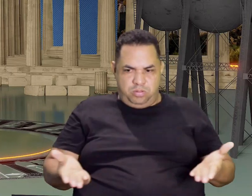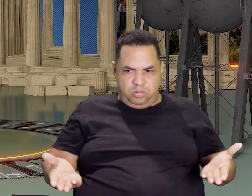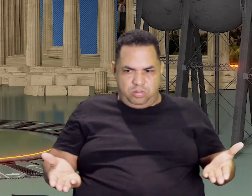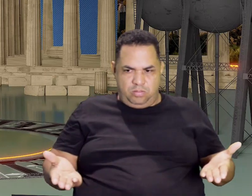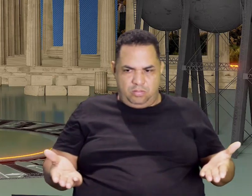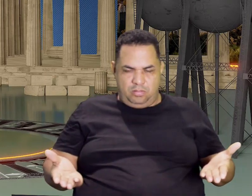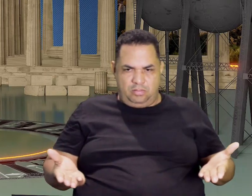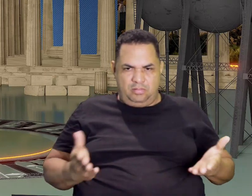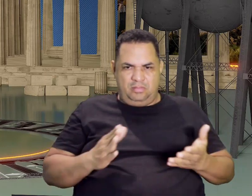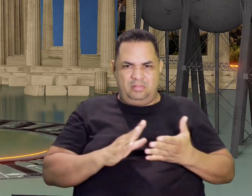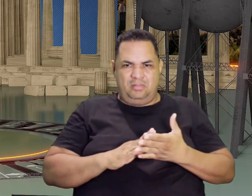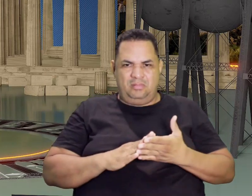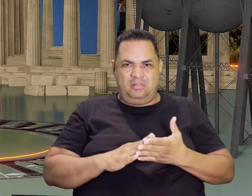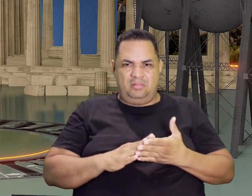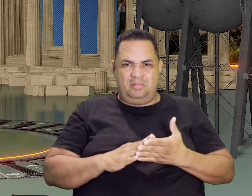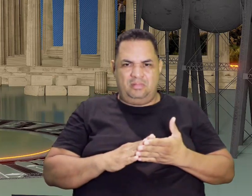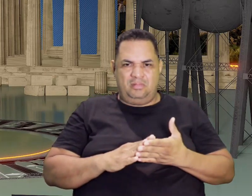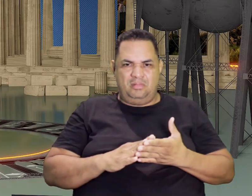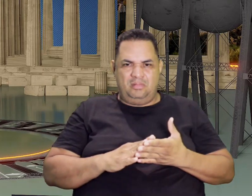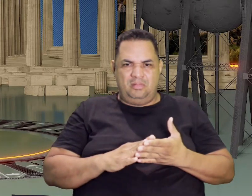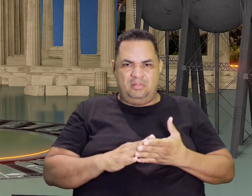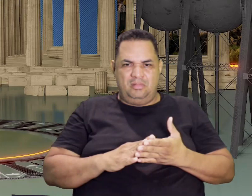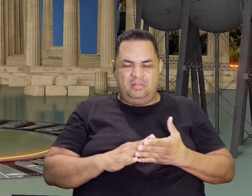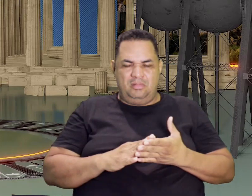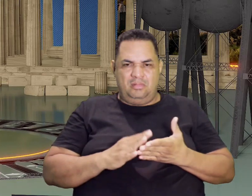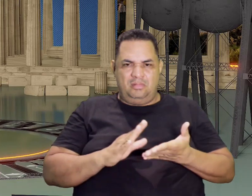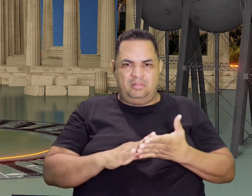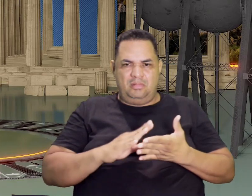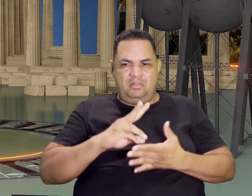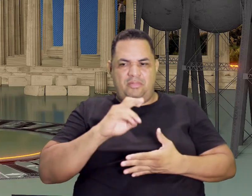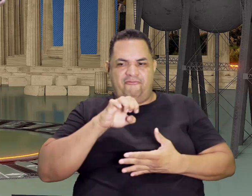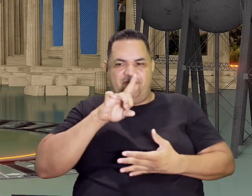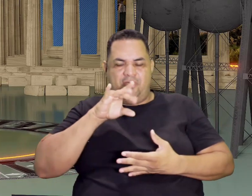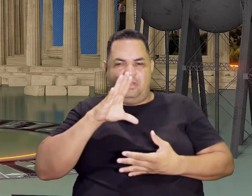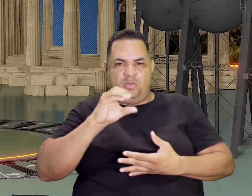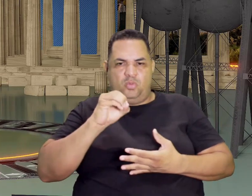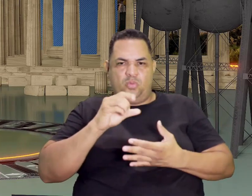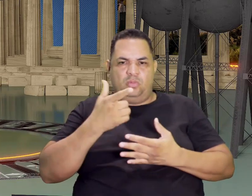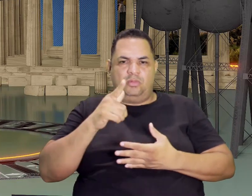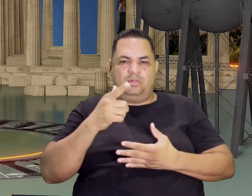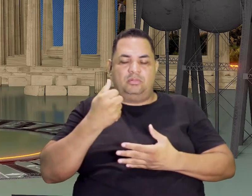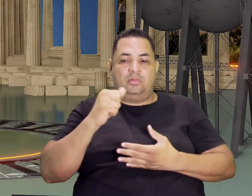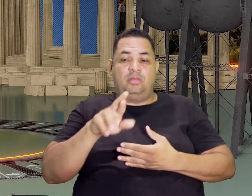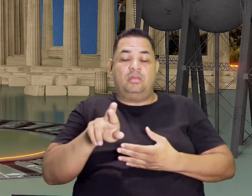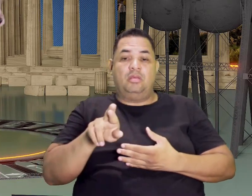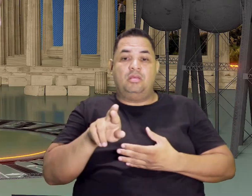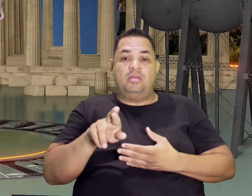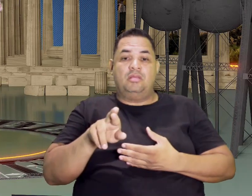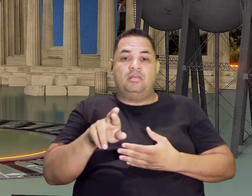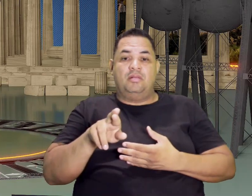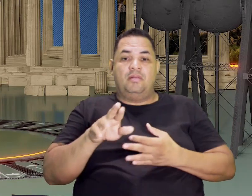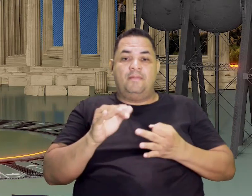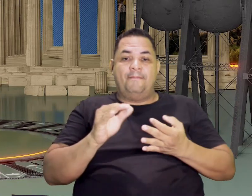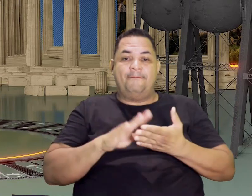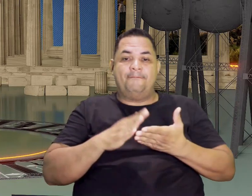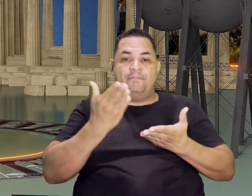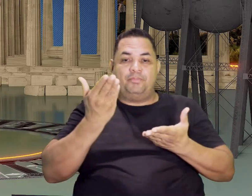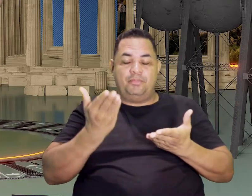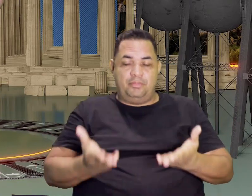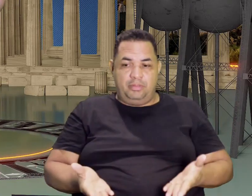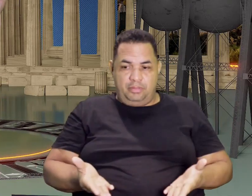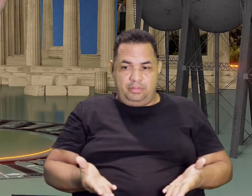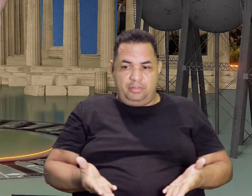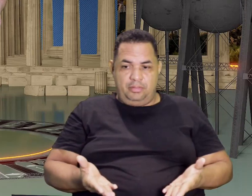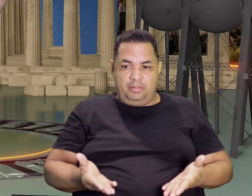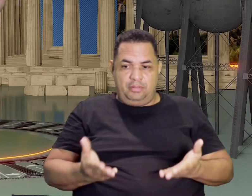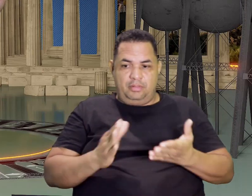né? Nessa perspectiva. Ele no vácuo, ou seja, quando não tem o ar, né, eles caem por